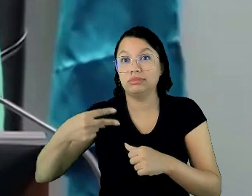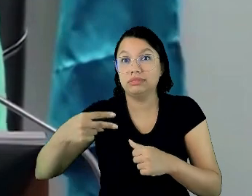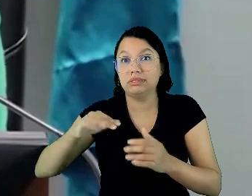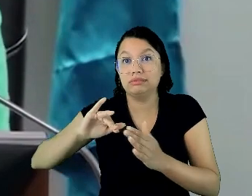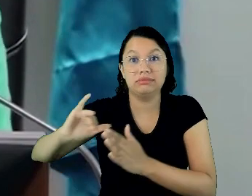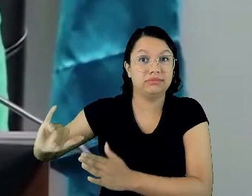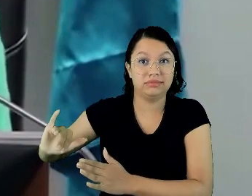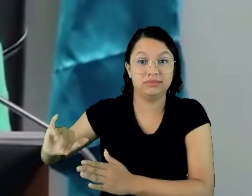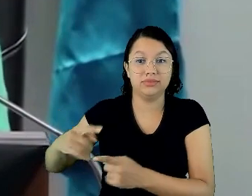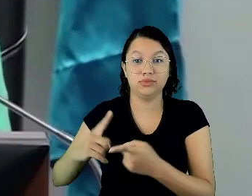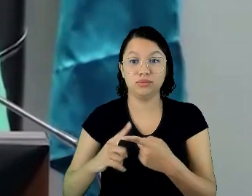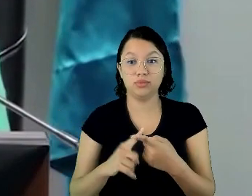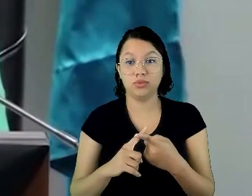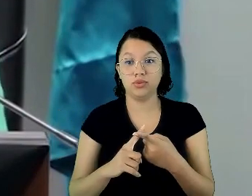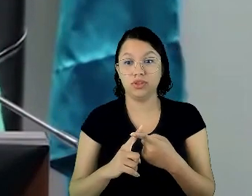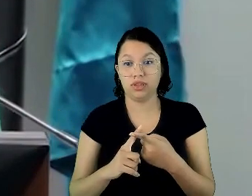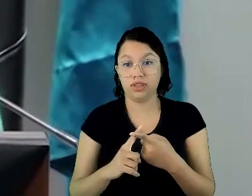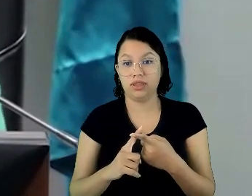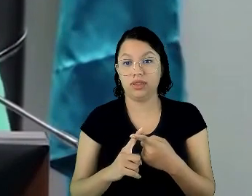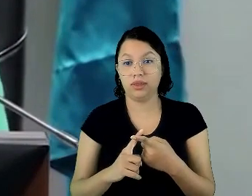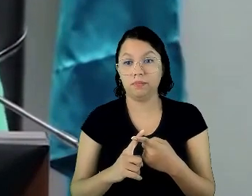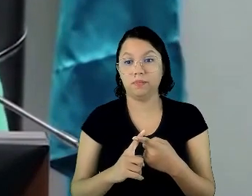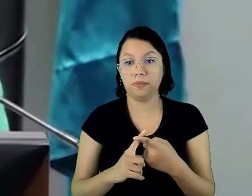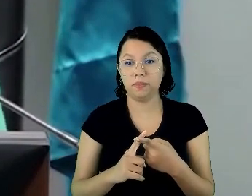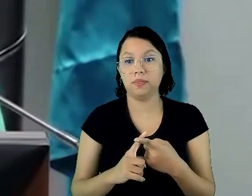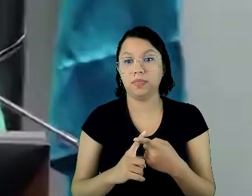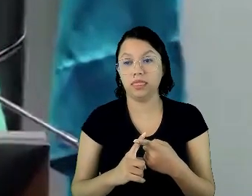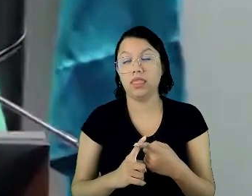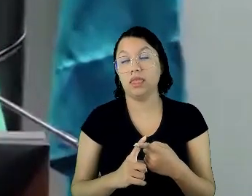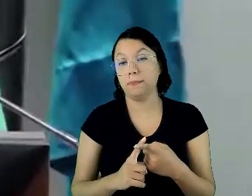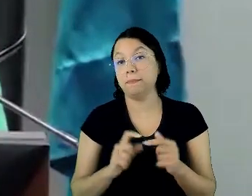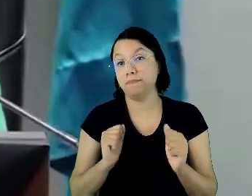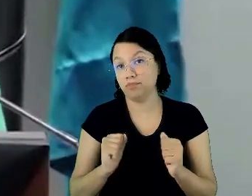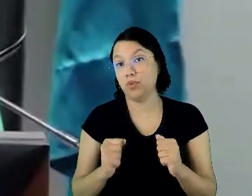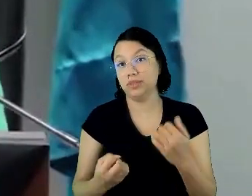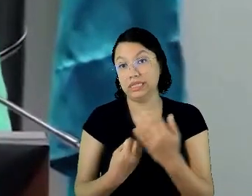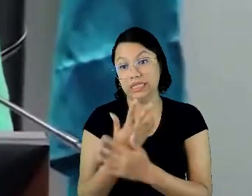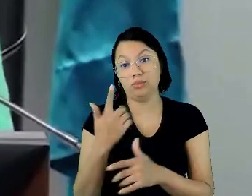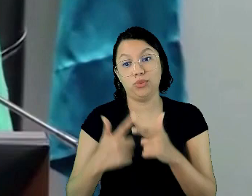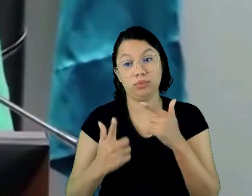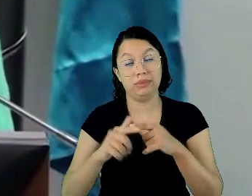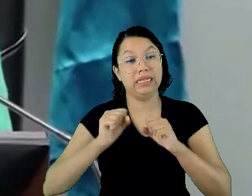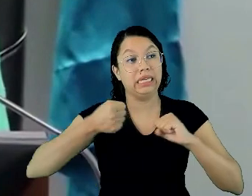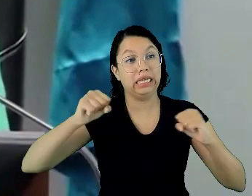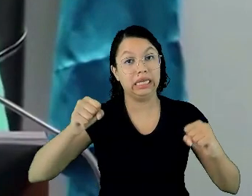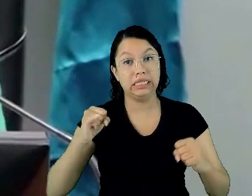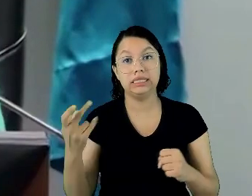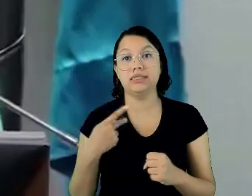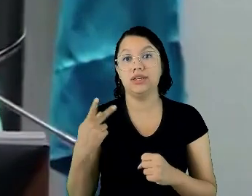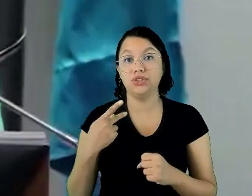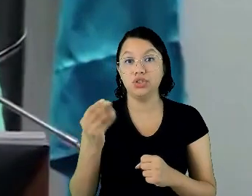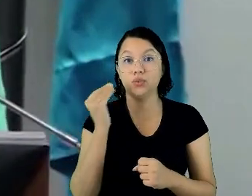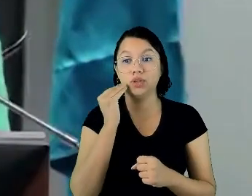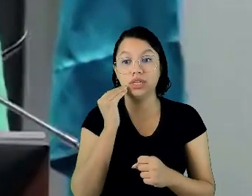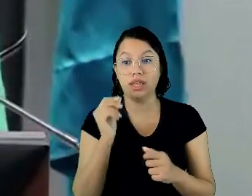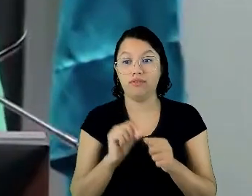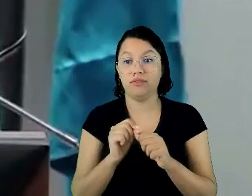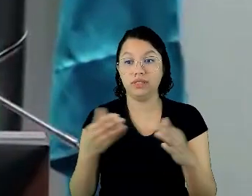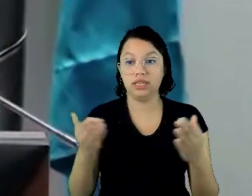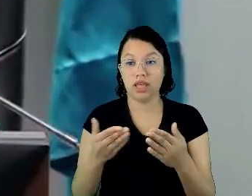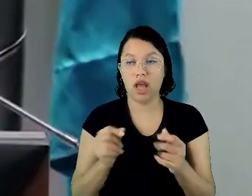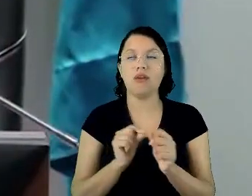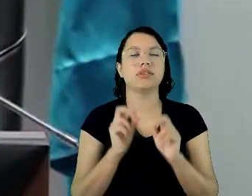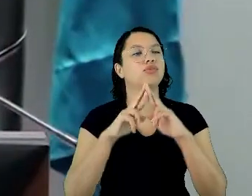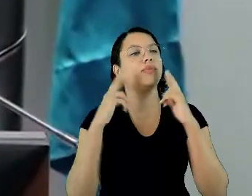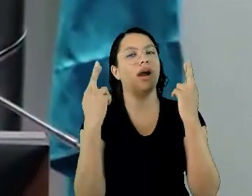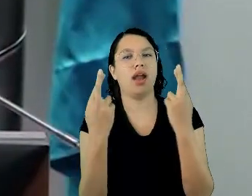a gente não correr atrás disso agora, né? Aí fizemos uma reunião com a bancada do Mato Grosso do Sul, que foram